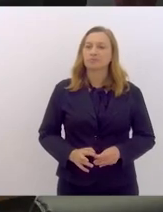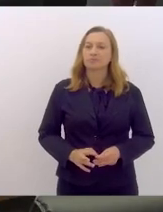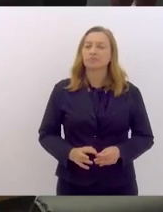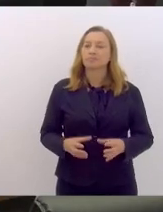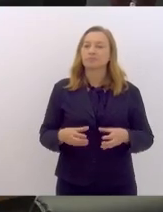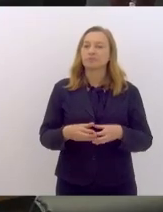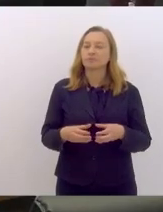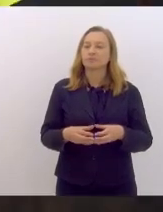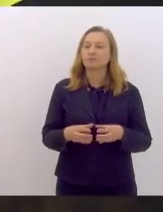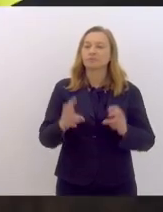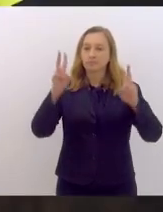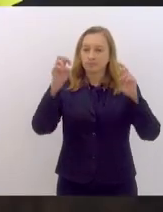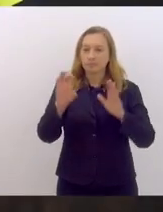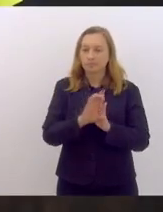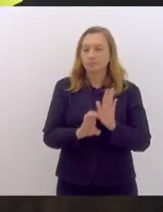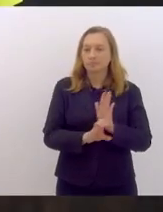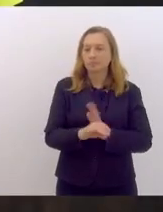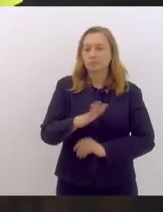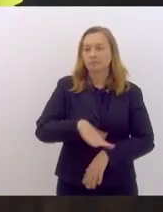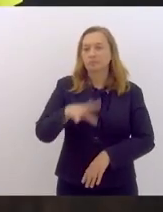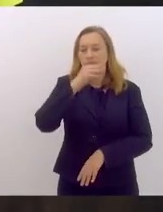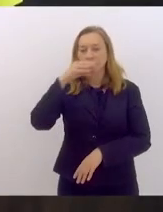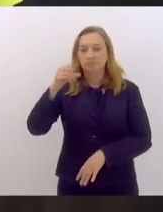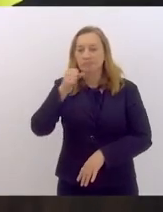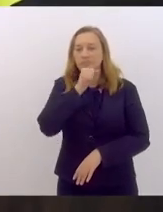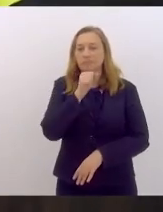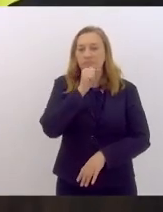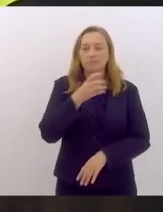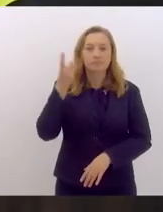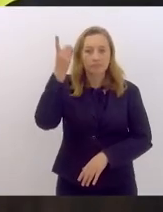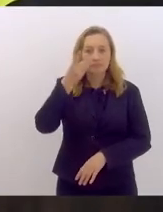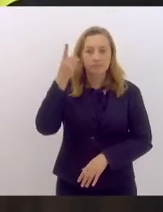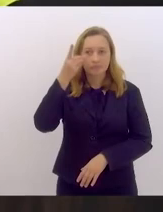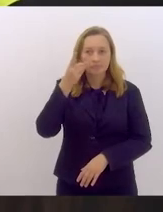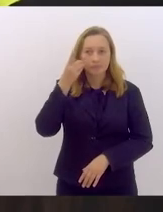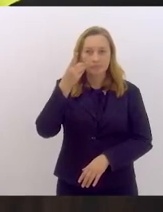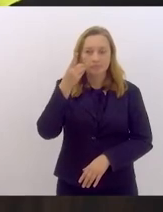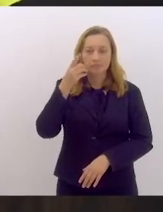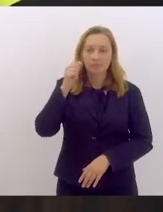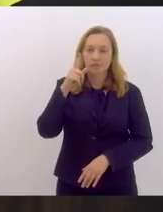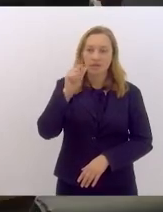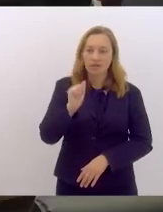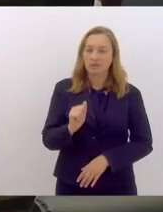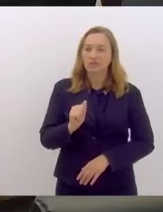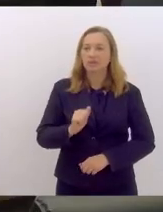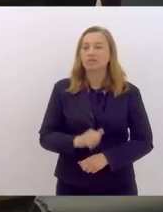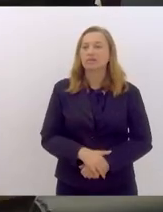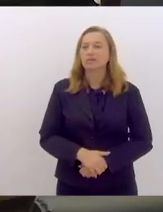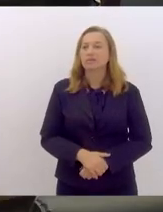Pela Comissão de Assuntos da Criança, do Adolescente e do Idoso, deputada Alana Passos.